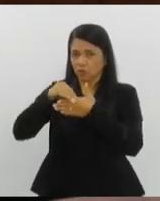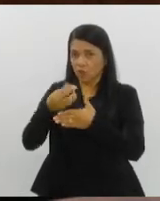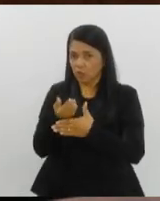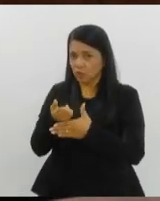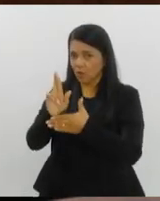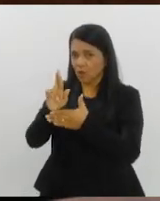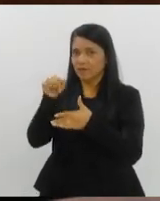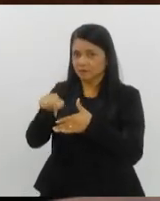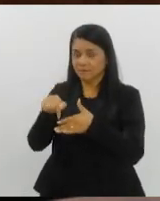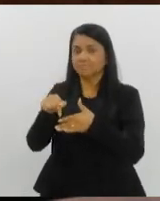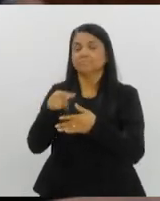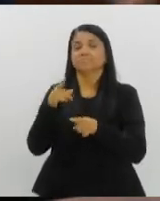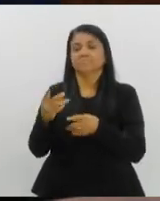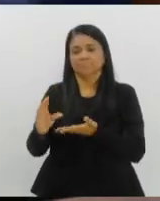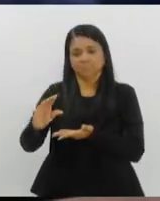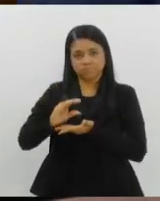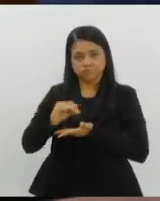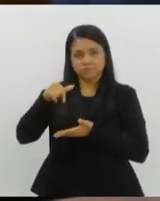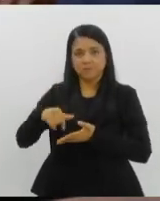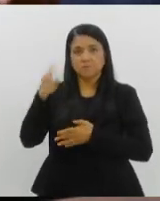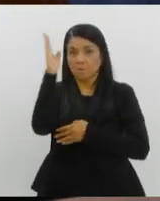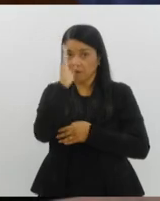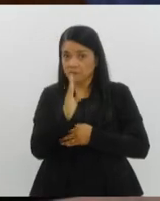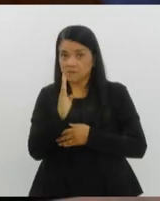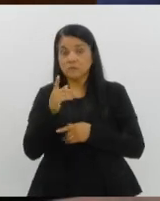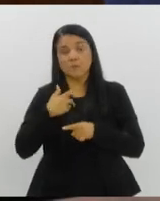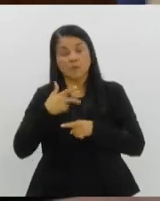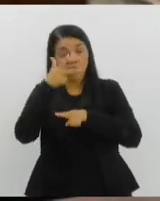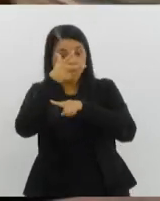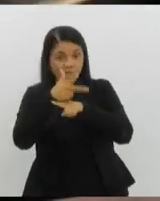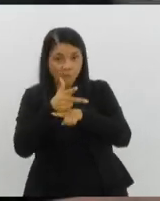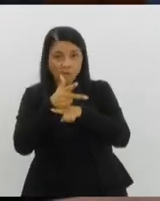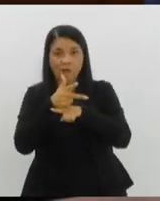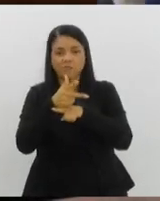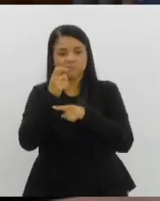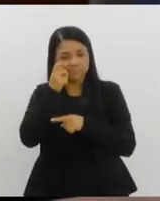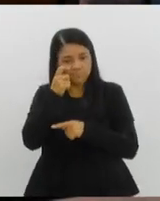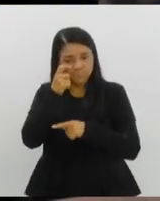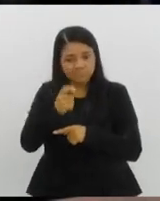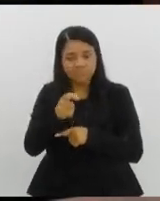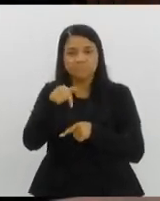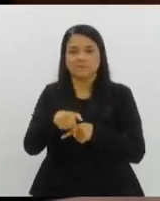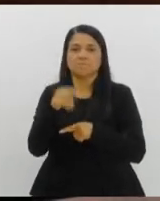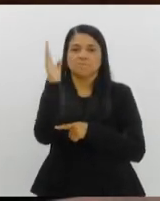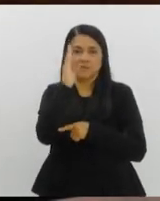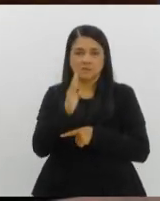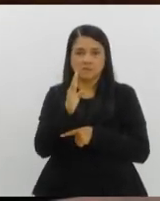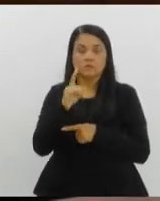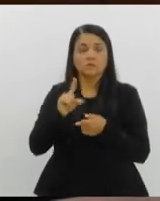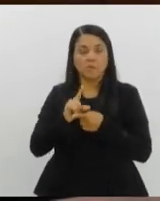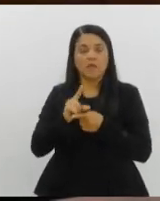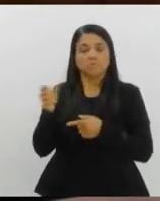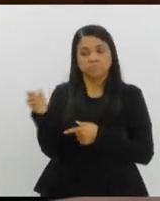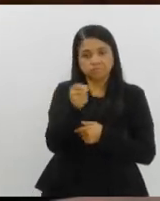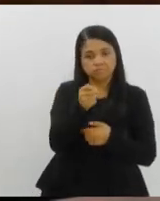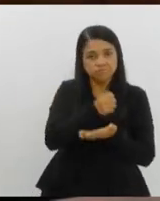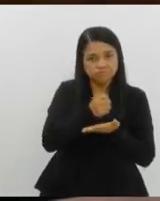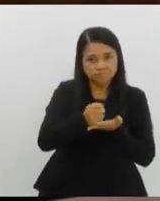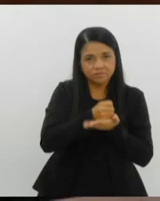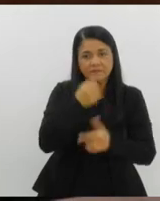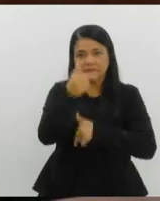filmagens internacionais para cá. É mais negócios, tributos, renda e trabalho para o nosso estado do